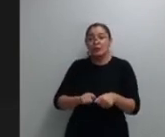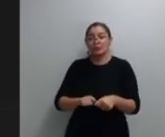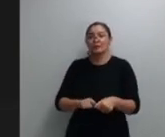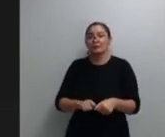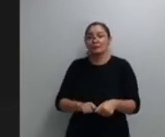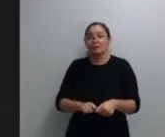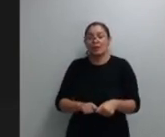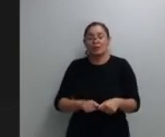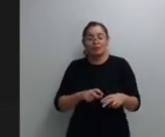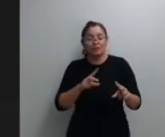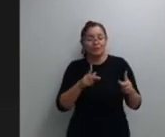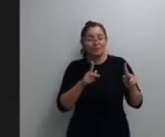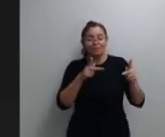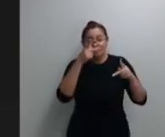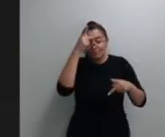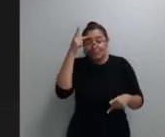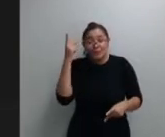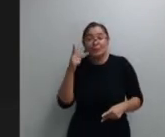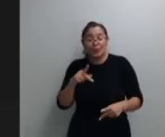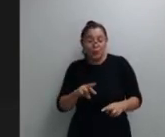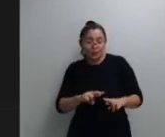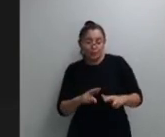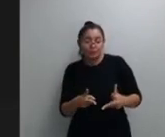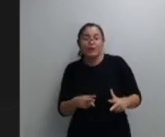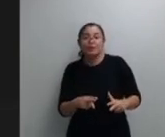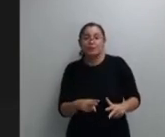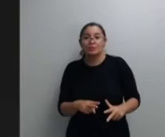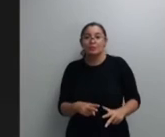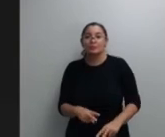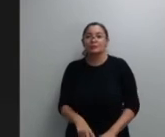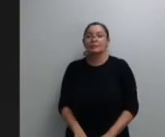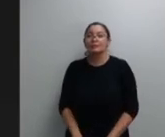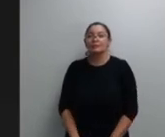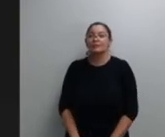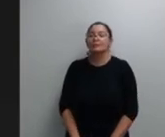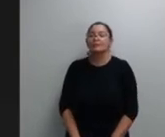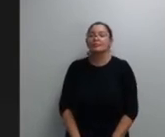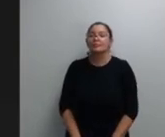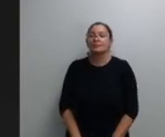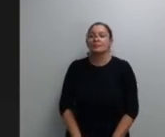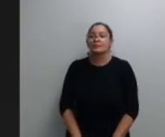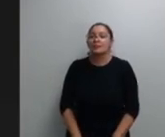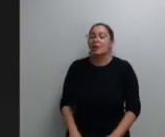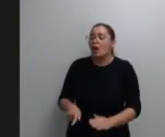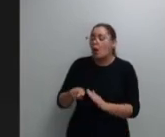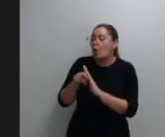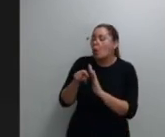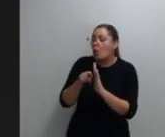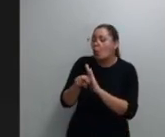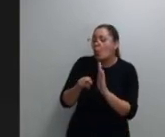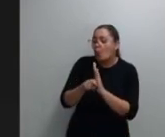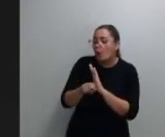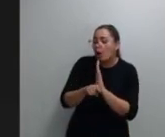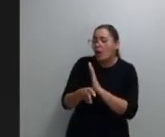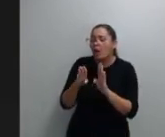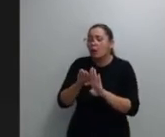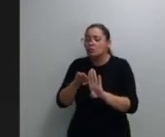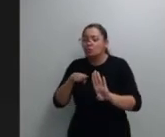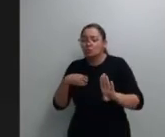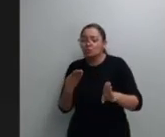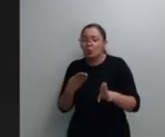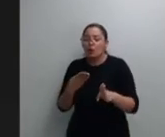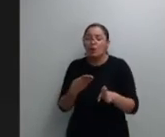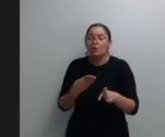os participantes interessa pois a defesa da concorrência a apreciação ab início das negociações com potencial de